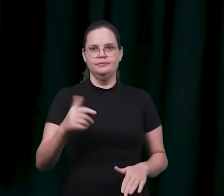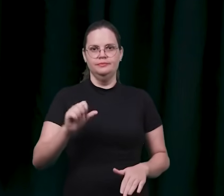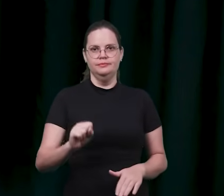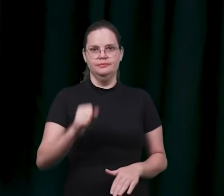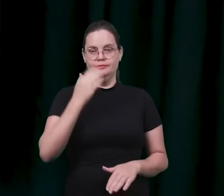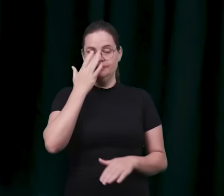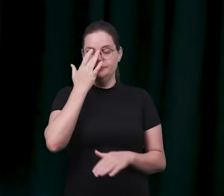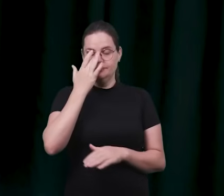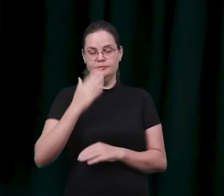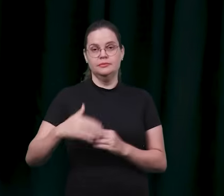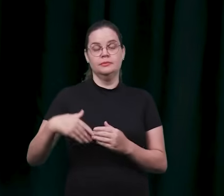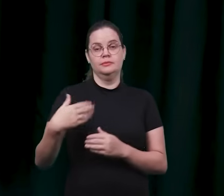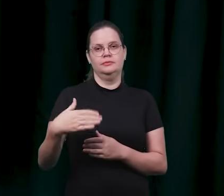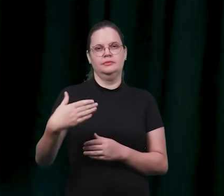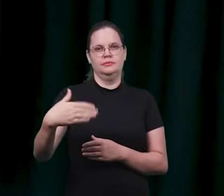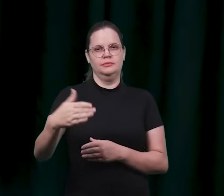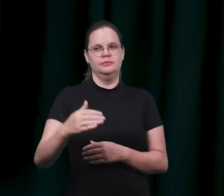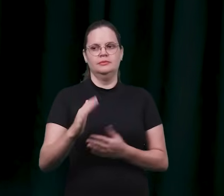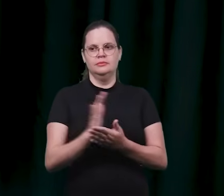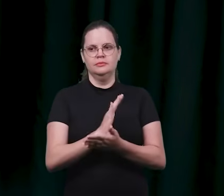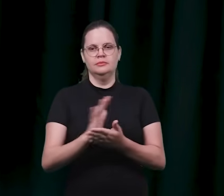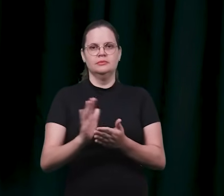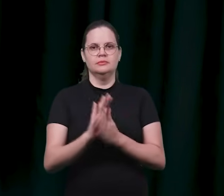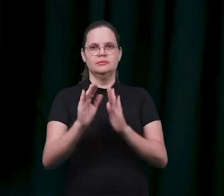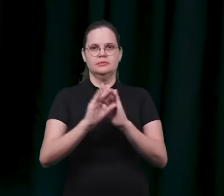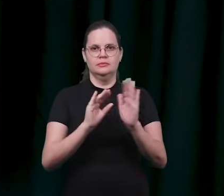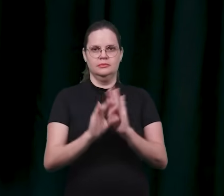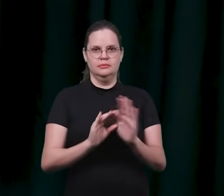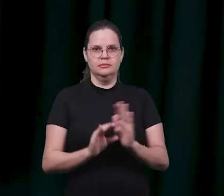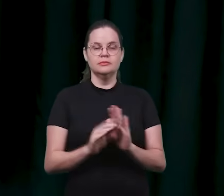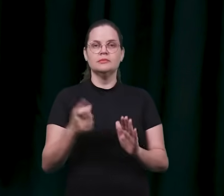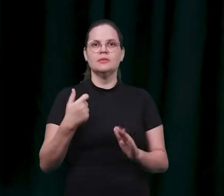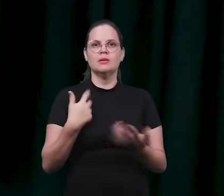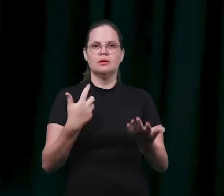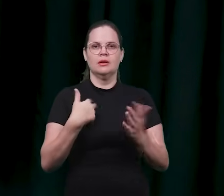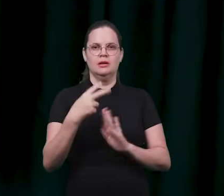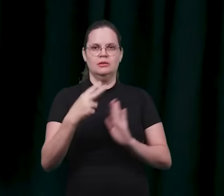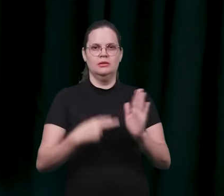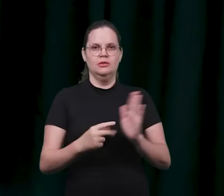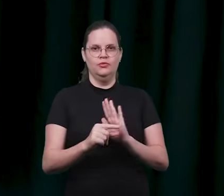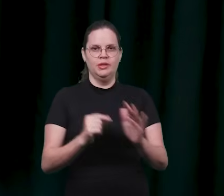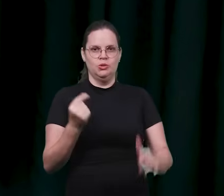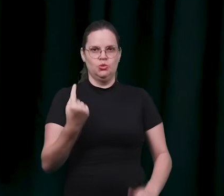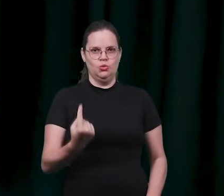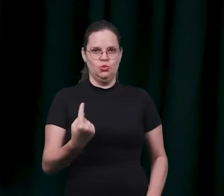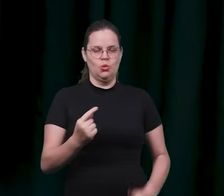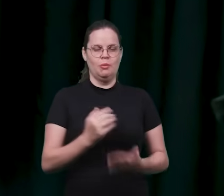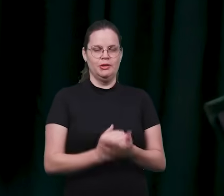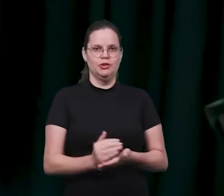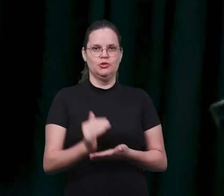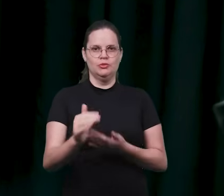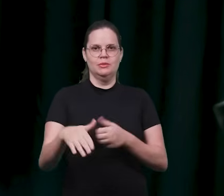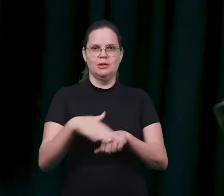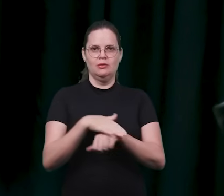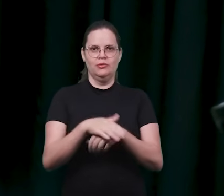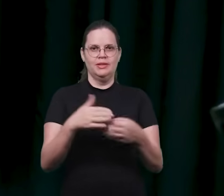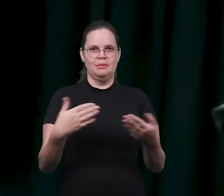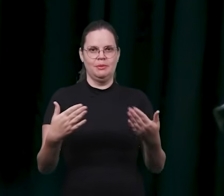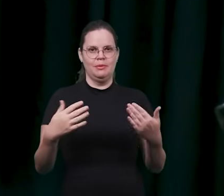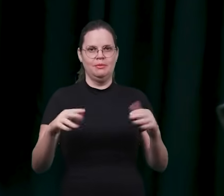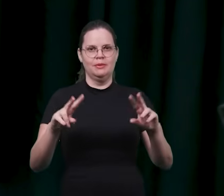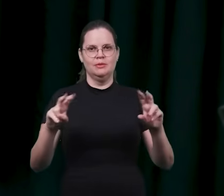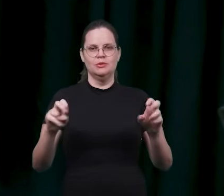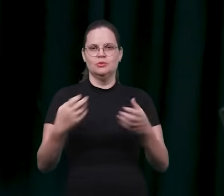vamos avançando alguns capítulos. Eu gostaria de ler, pastor Diniz, o primeiro versículo para nós abrirmos aqui a